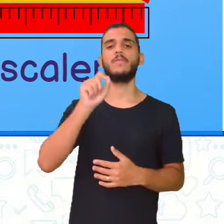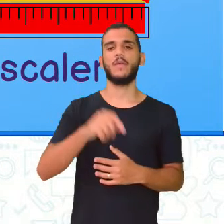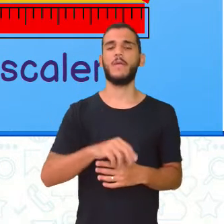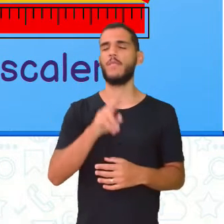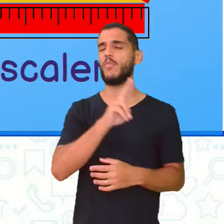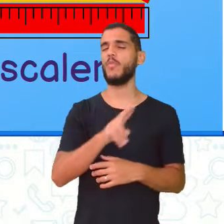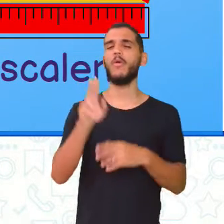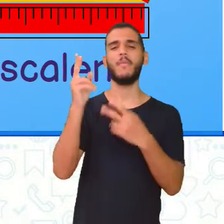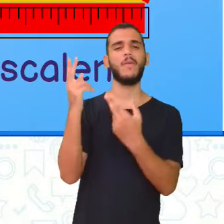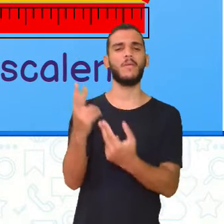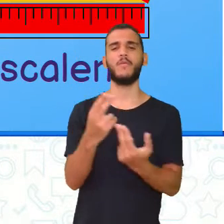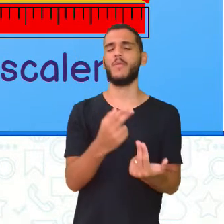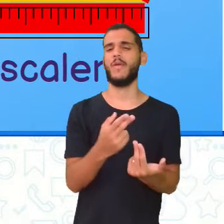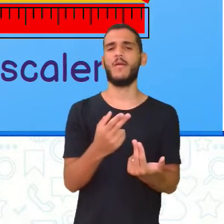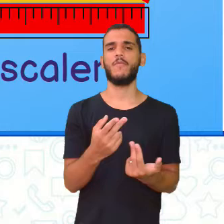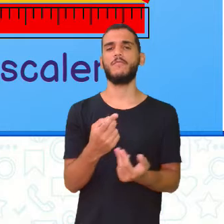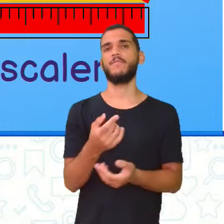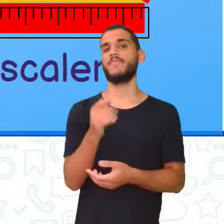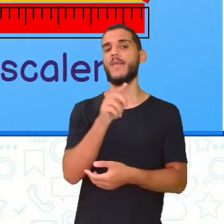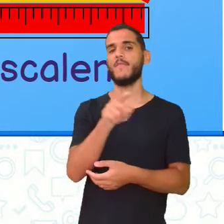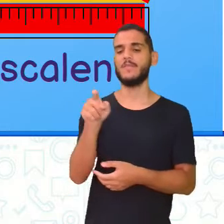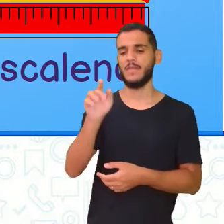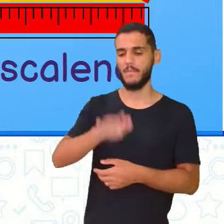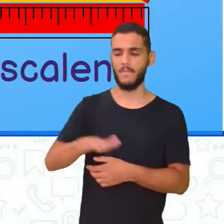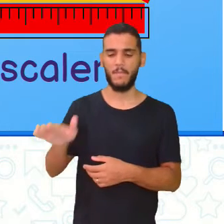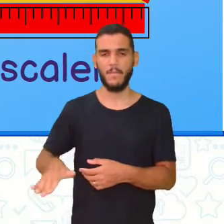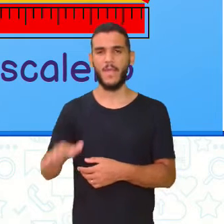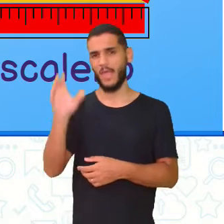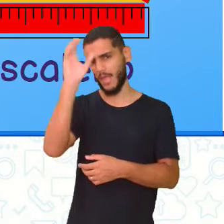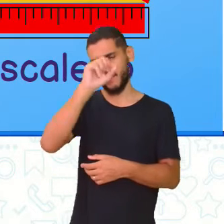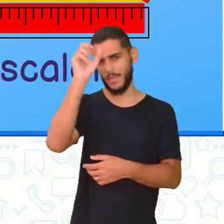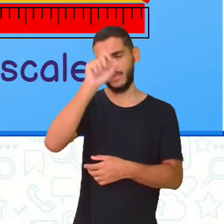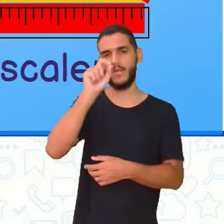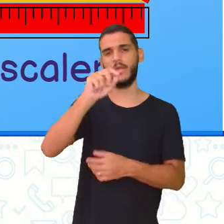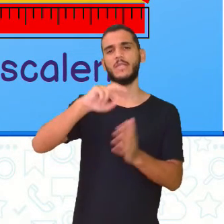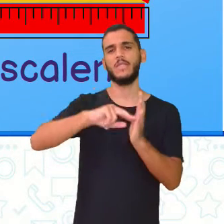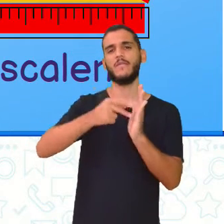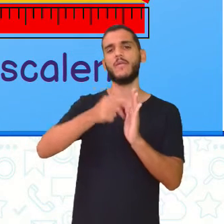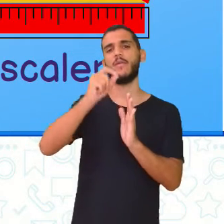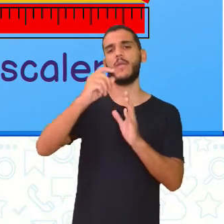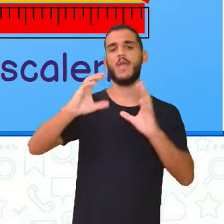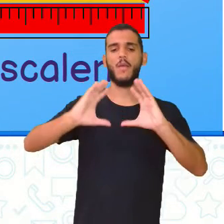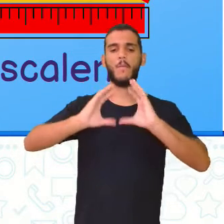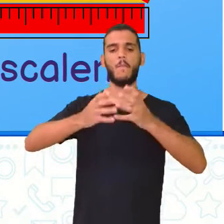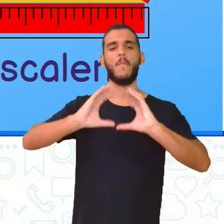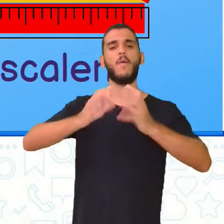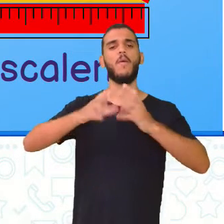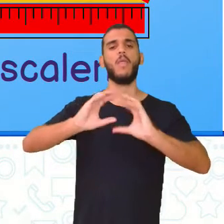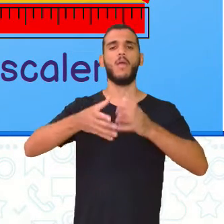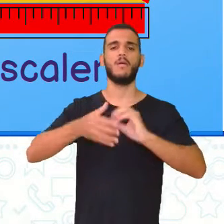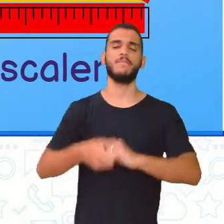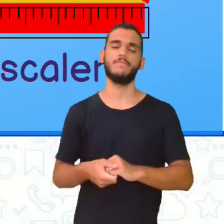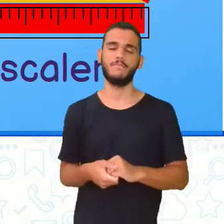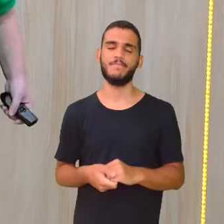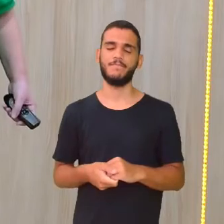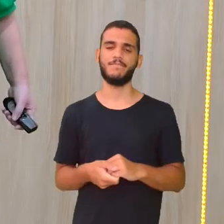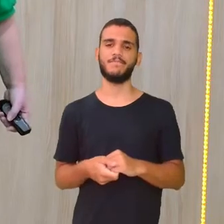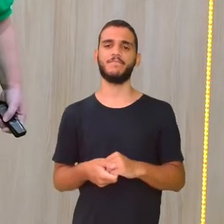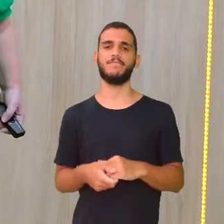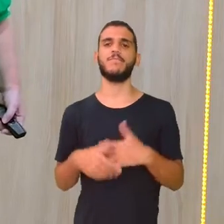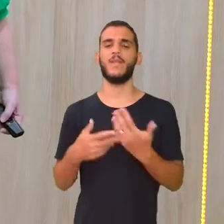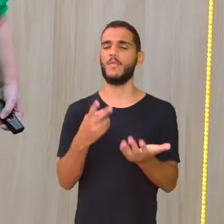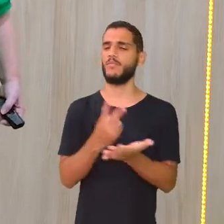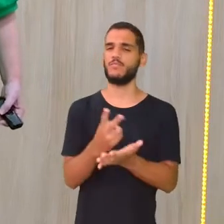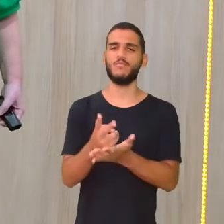é do mesmo jeito que você, quando era bebezinho, aprendeu o que é uma bola. Bola, bola, bola. Quando você viu uma bola, você ia chamar bola, de